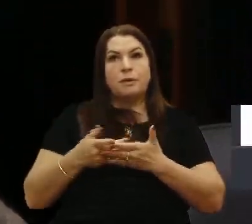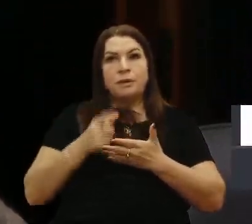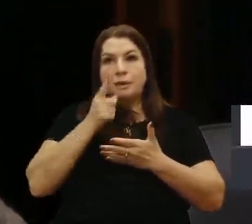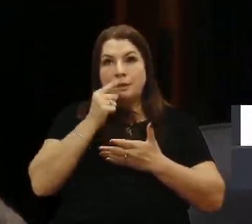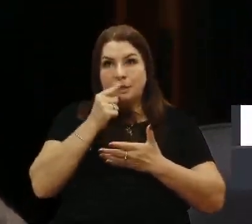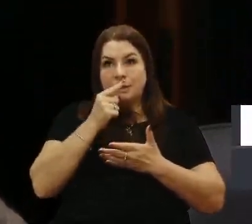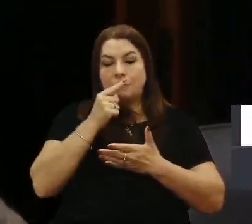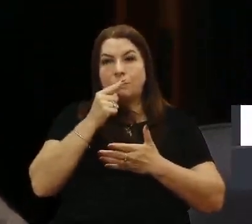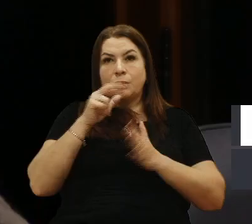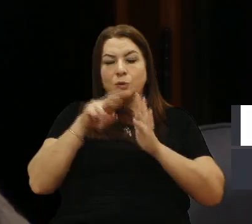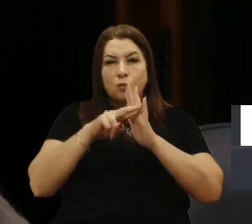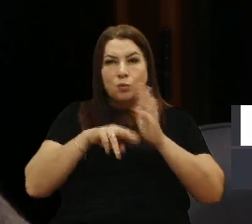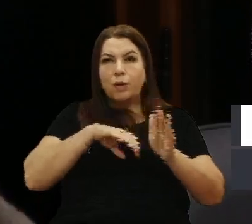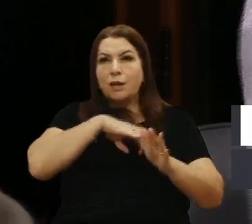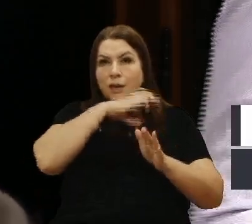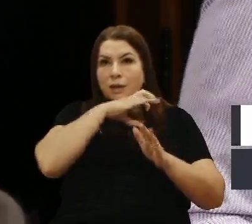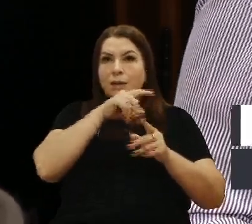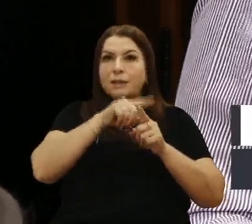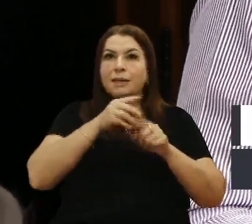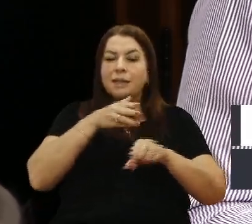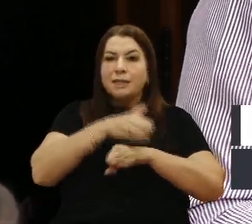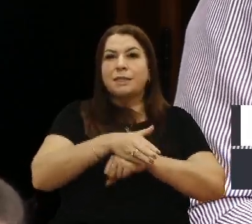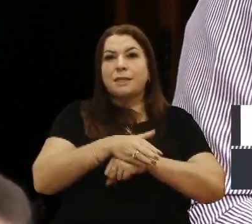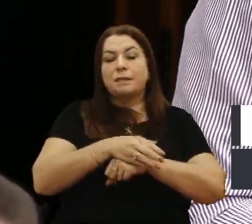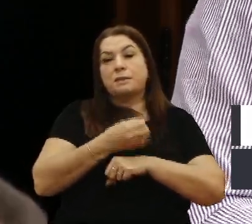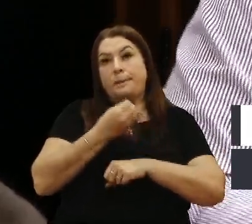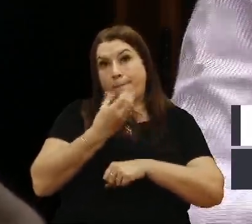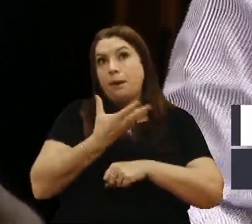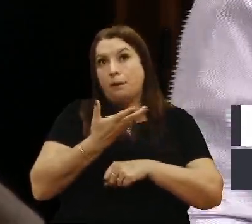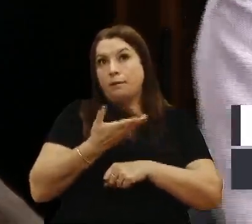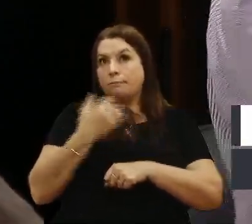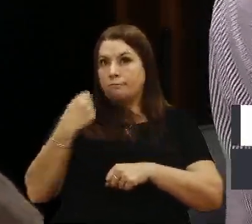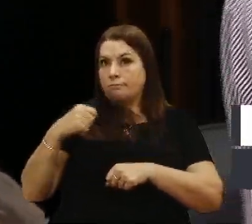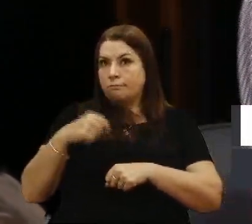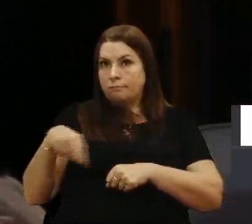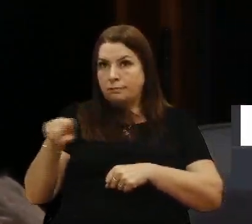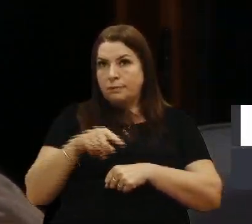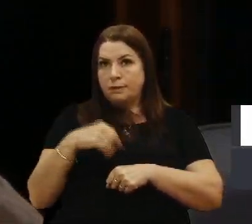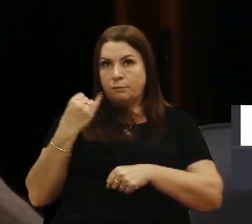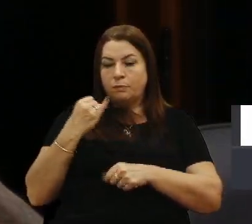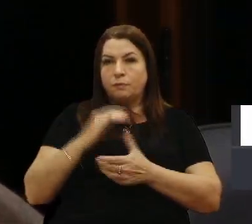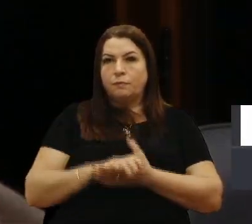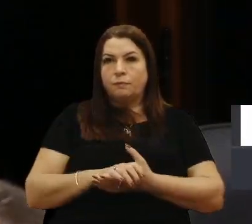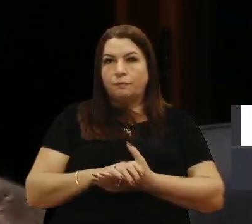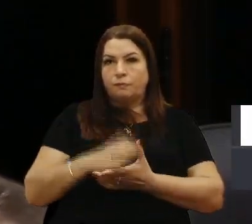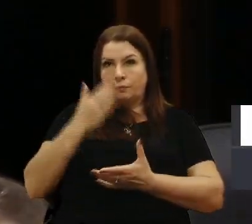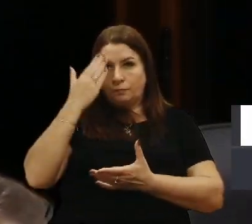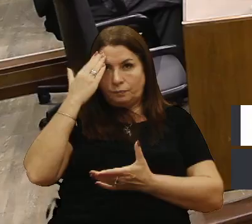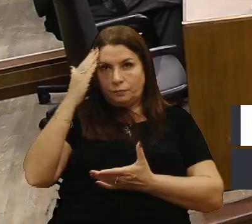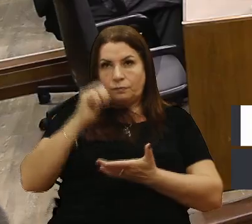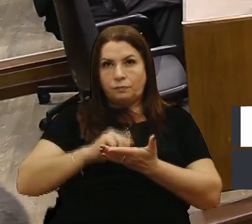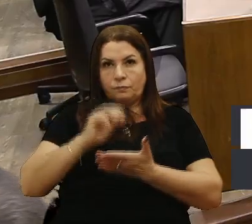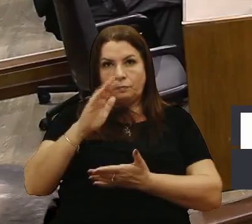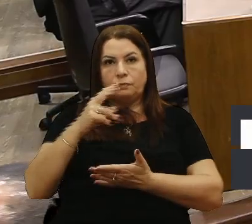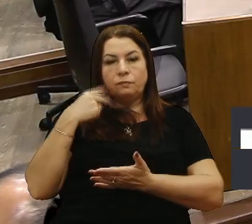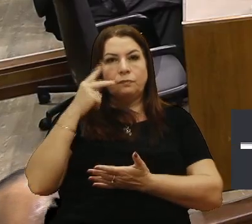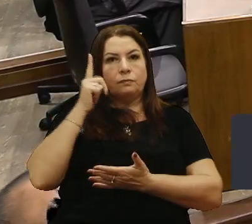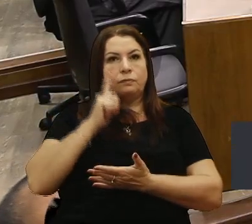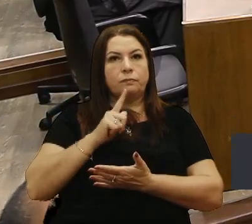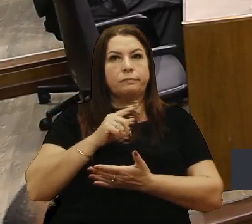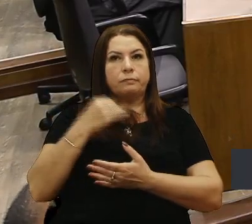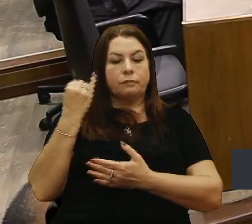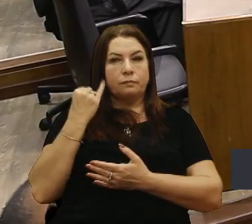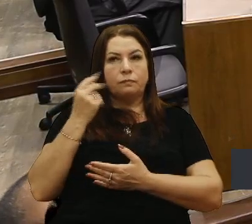água regularizada e acesso a esse bem necessário e vital. Só a parte, vereador. Obrigado pela gentileza, vereador Lucas. Eu acho que é